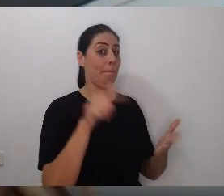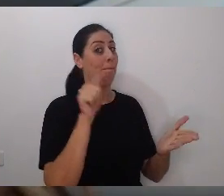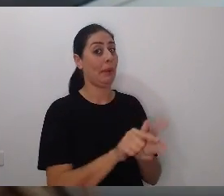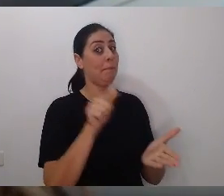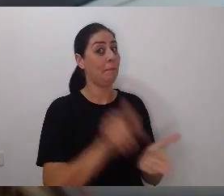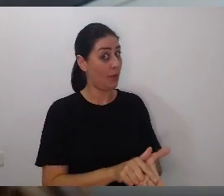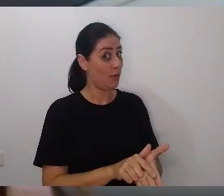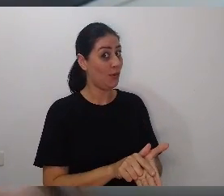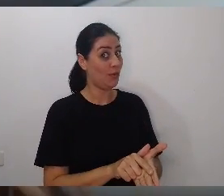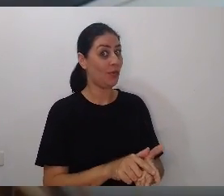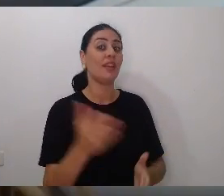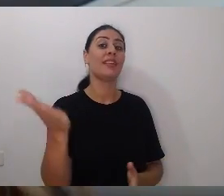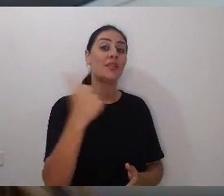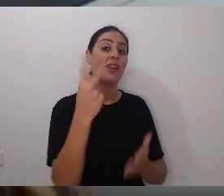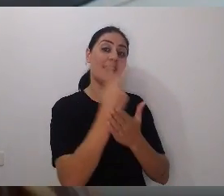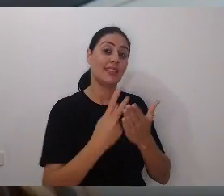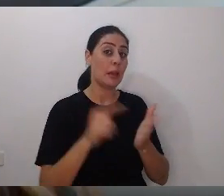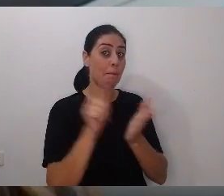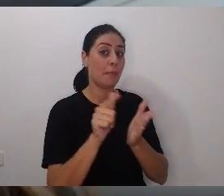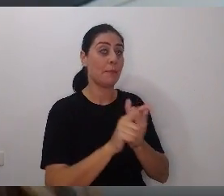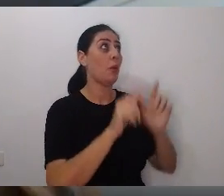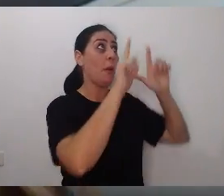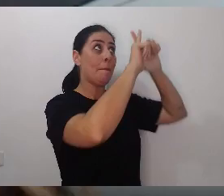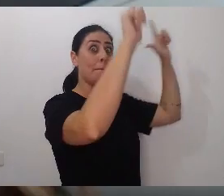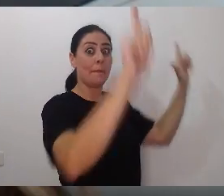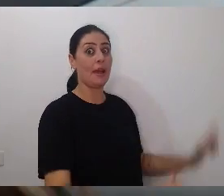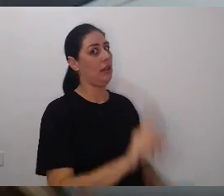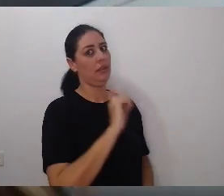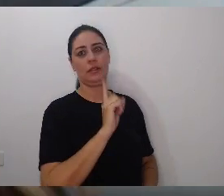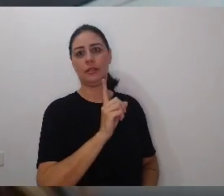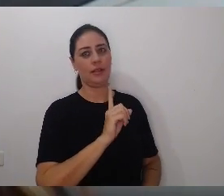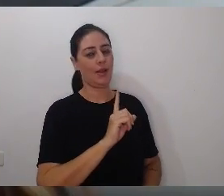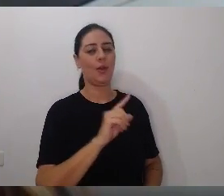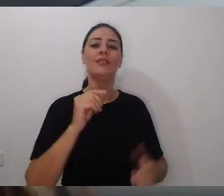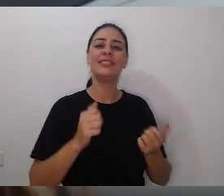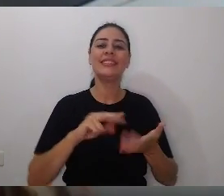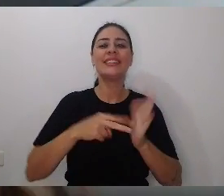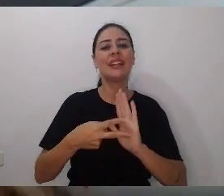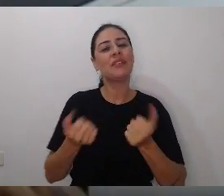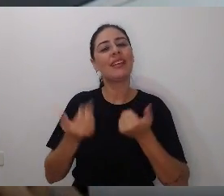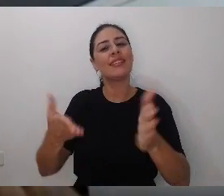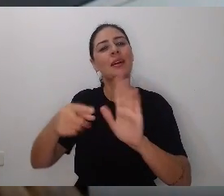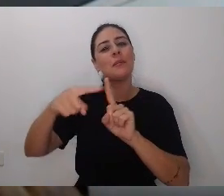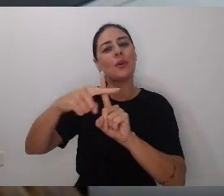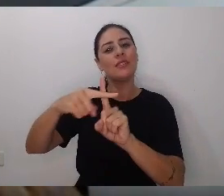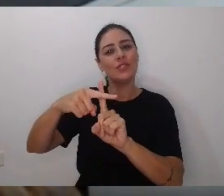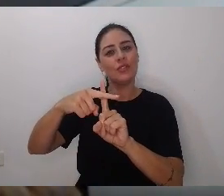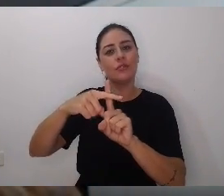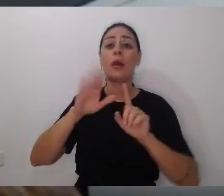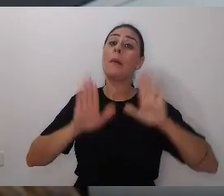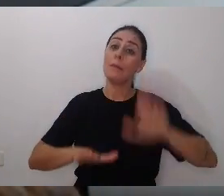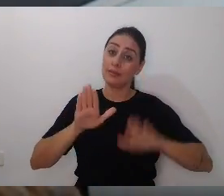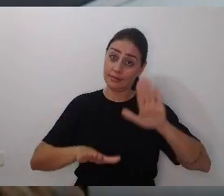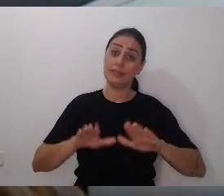você falou, foi muito bacana a questão do reforço positivo. Aonde que vamos desenhar?